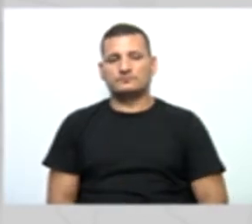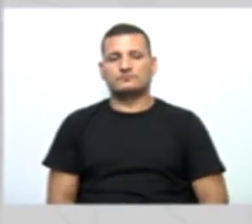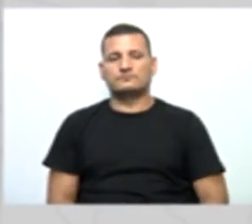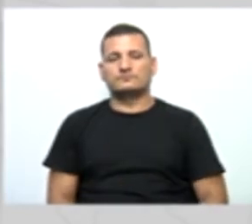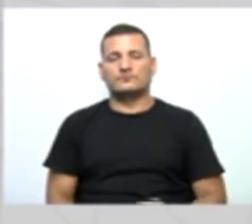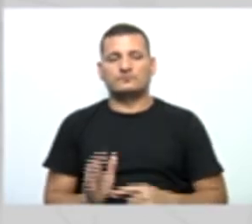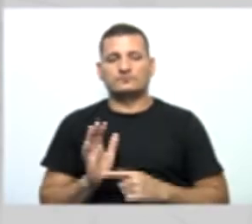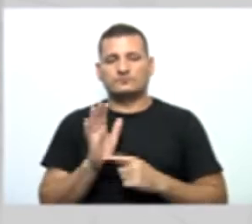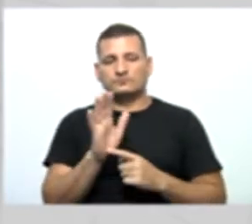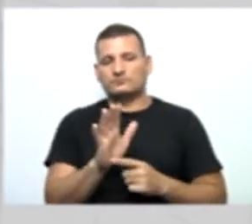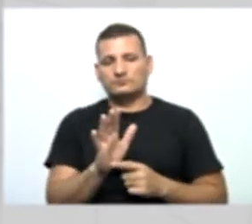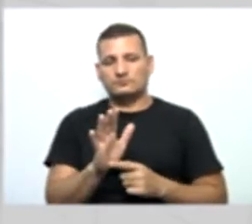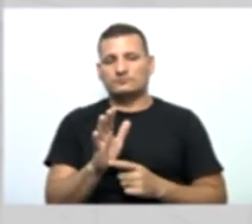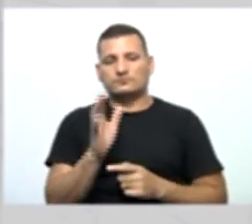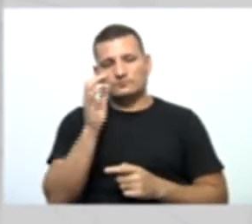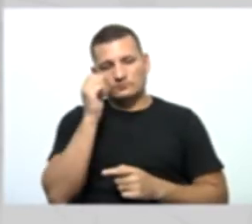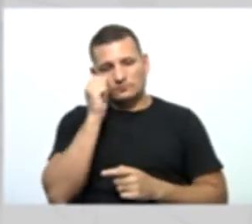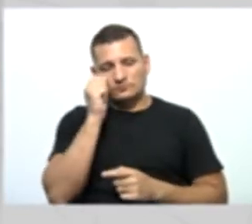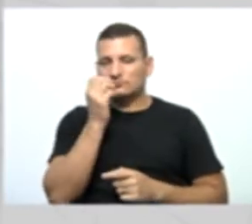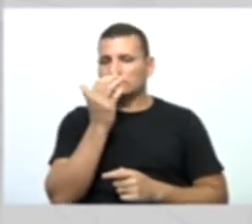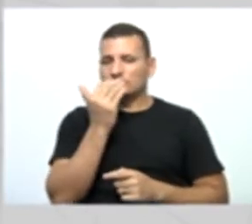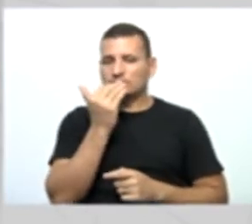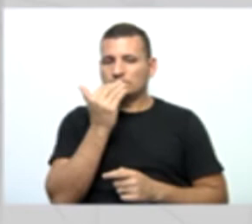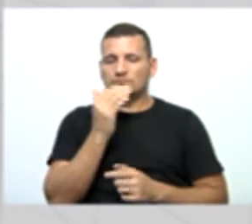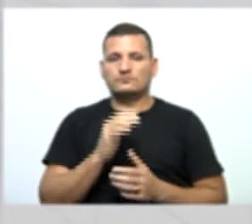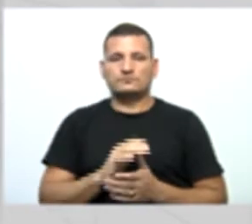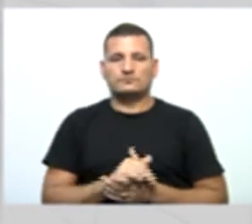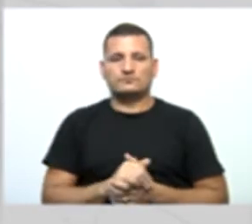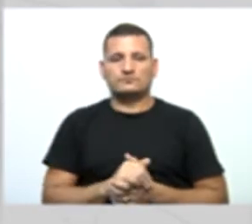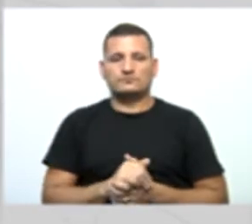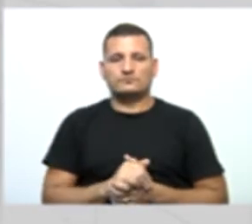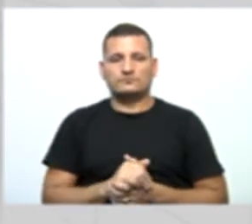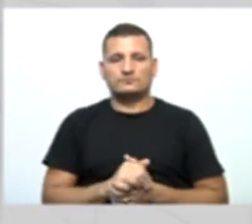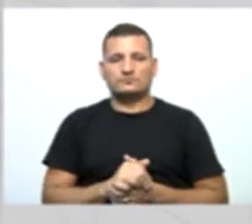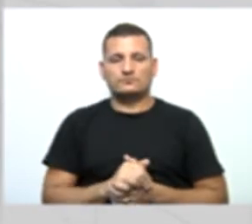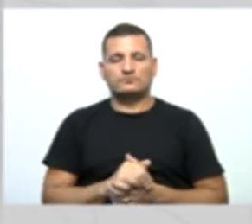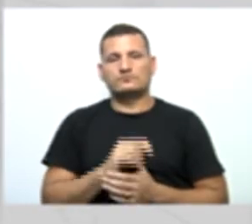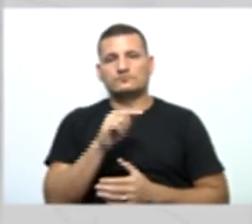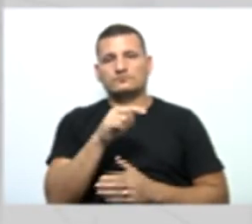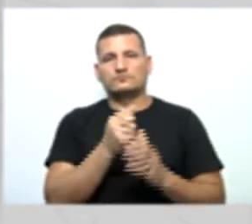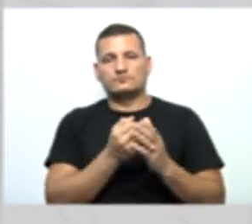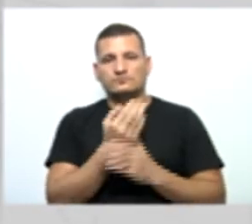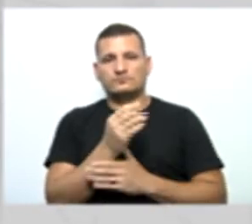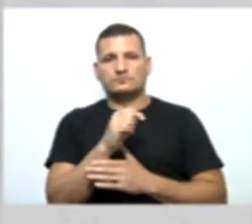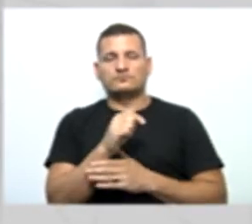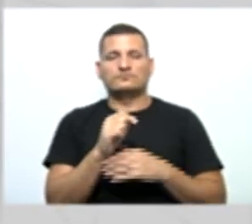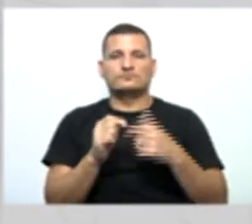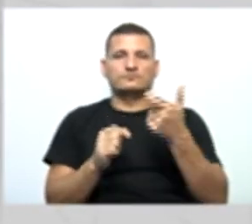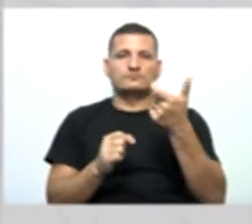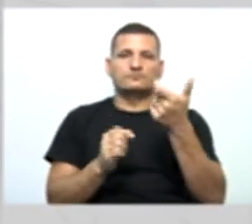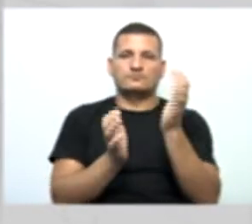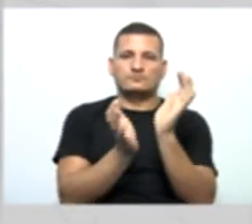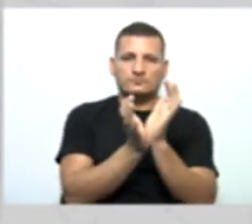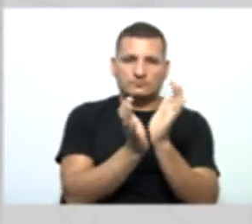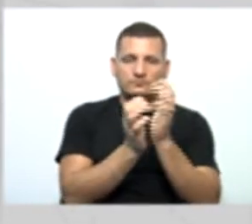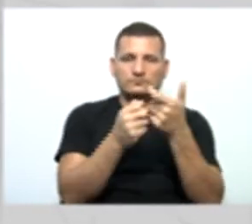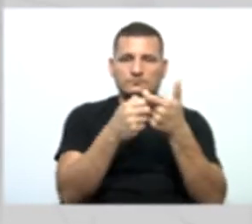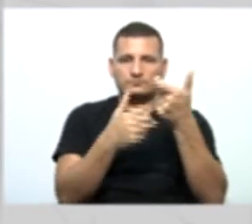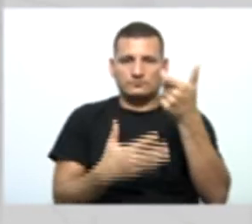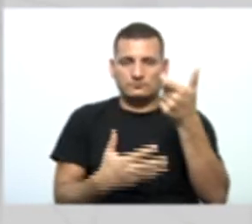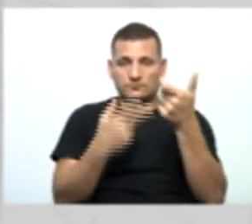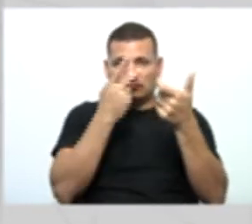apresentar, dormir e se alimentar. Criamos aqui conceitualmente a nossa classe pessoa.